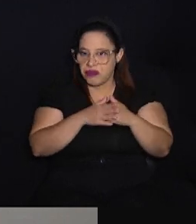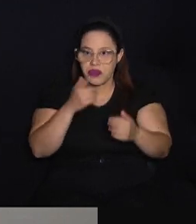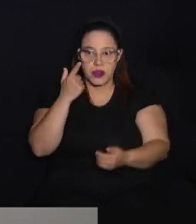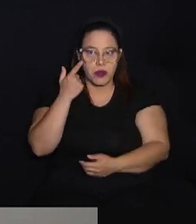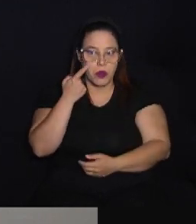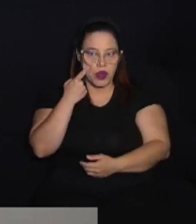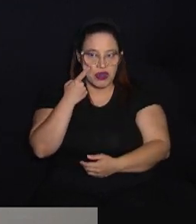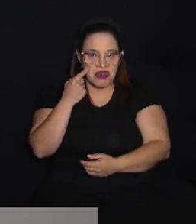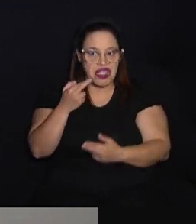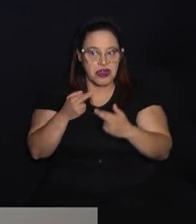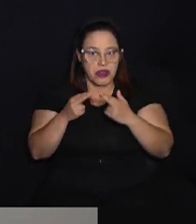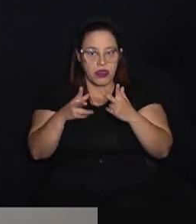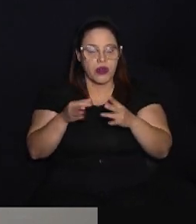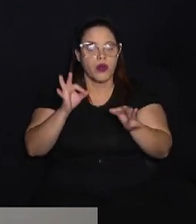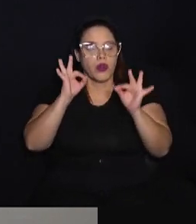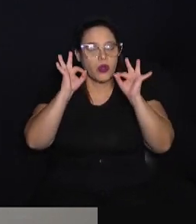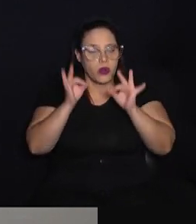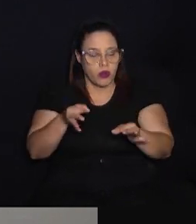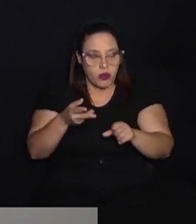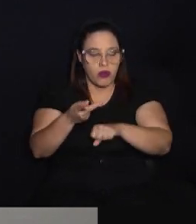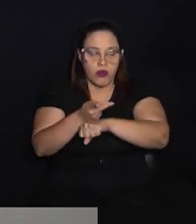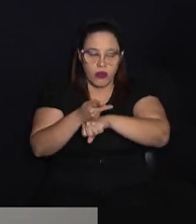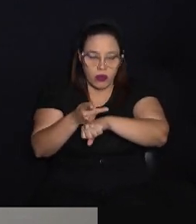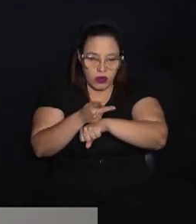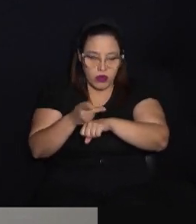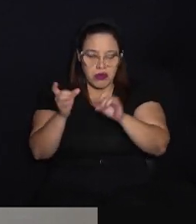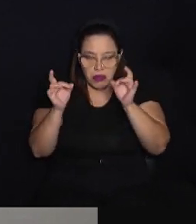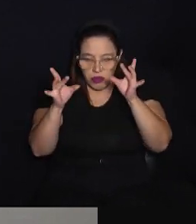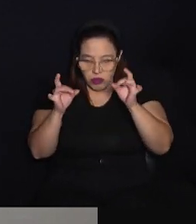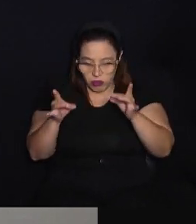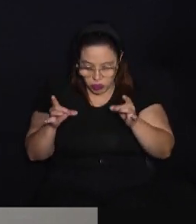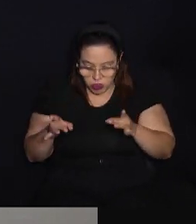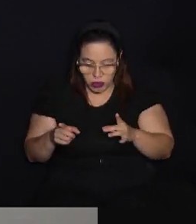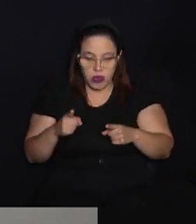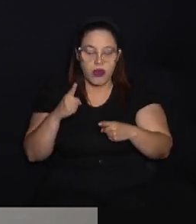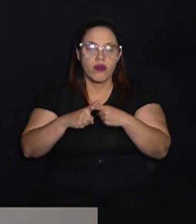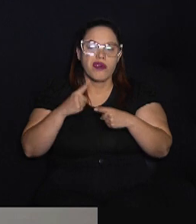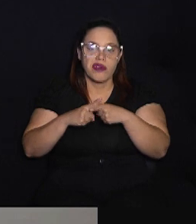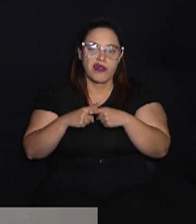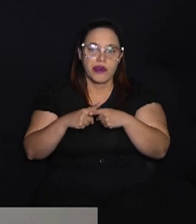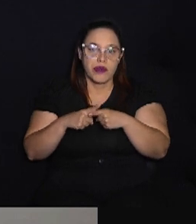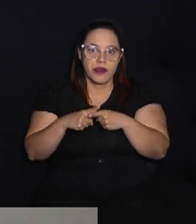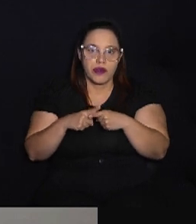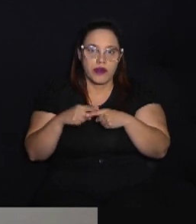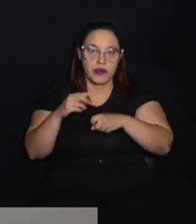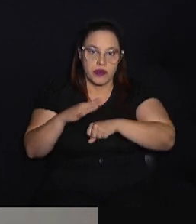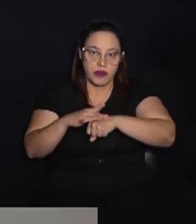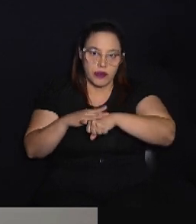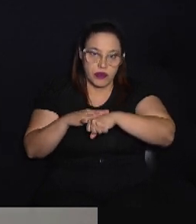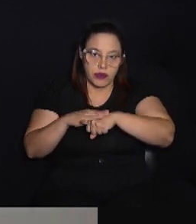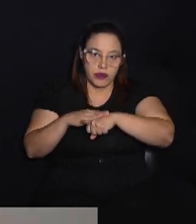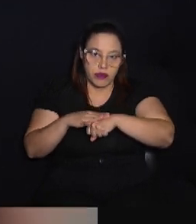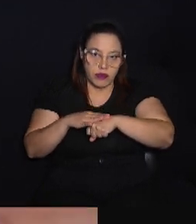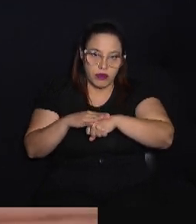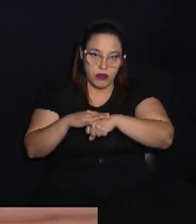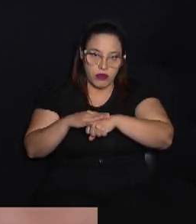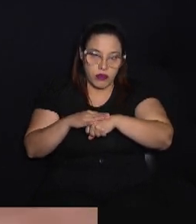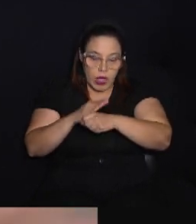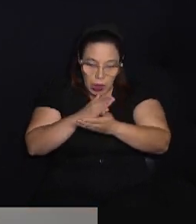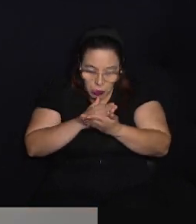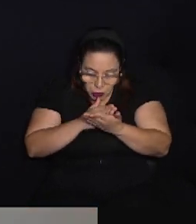de diferente, o ideal é sempre procurar um especialista. Porque a maioria das doenças, quando a gente consegue intervir no